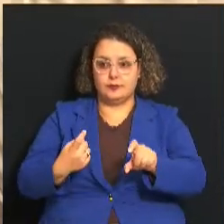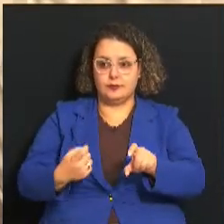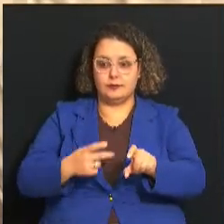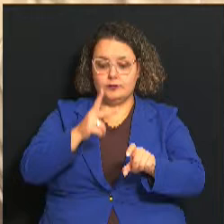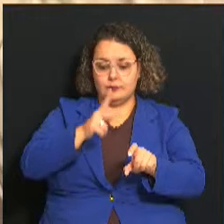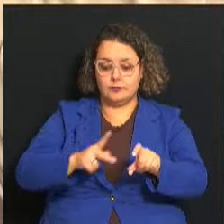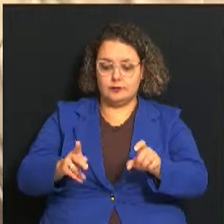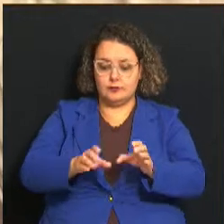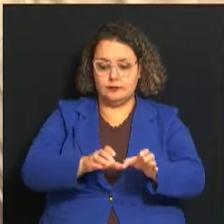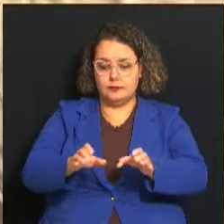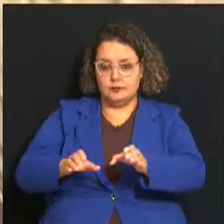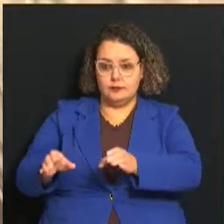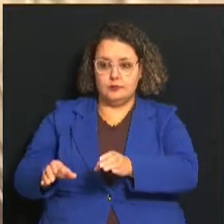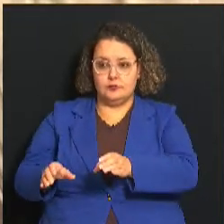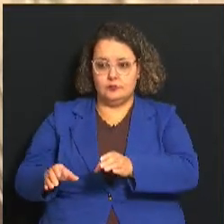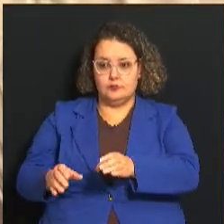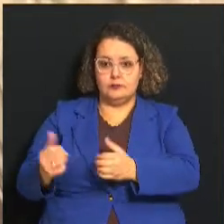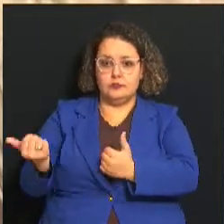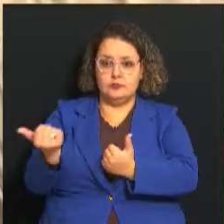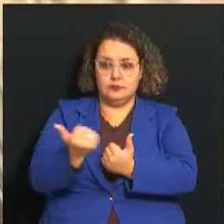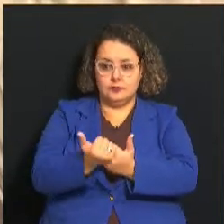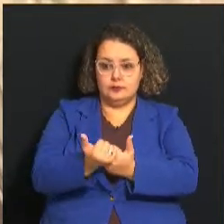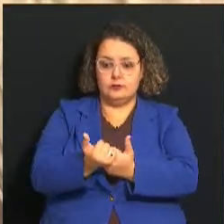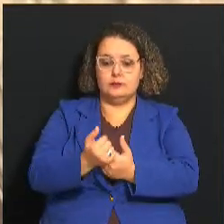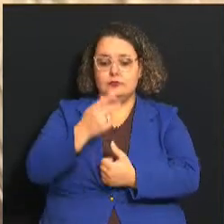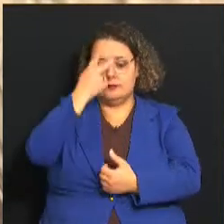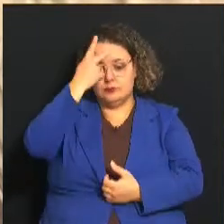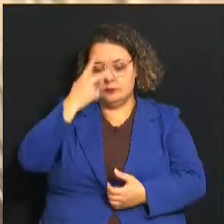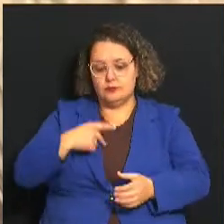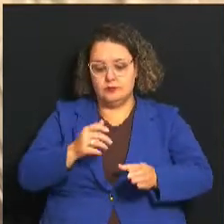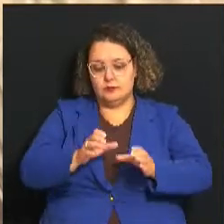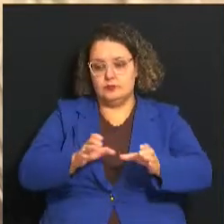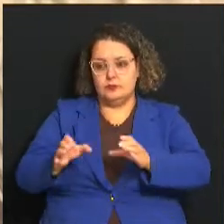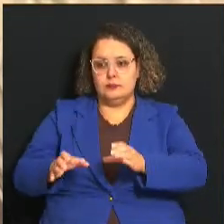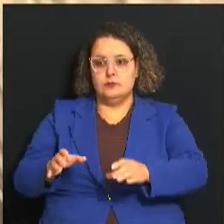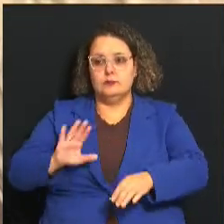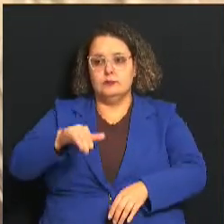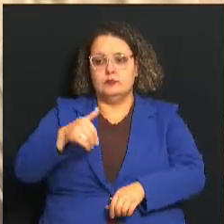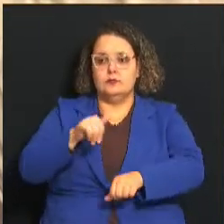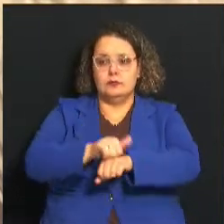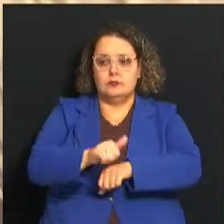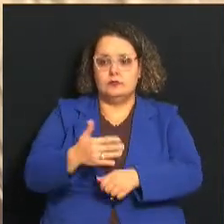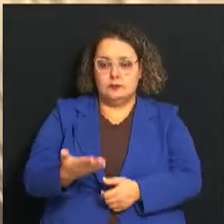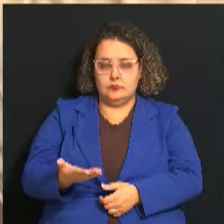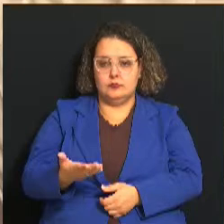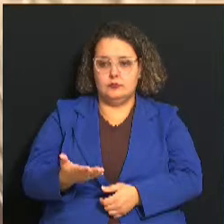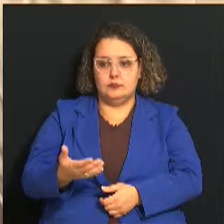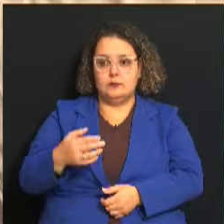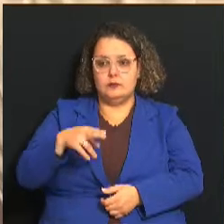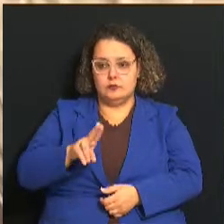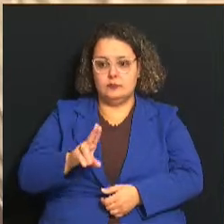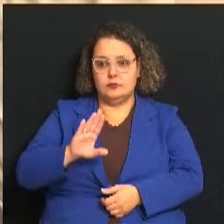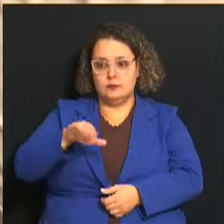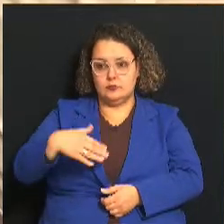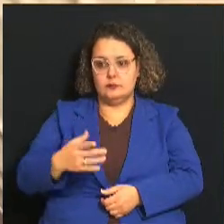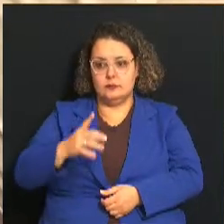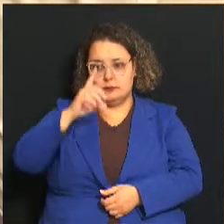vice-coordenador substituirá o coordenador nas suas ausências ou quando por ele